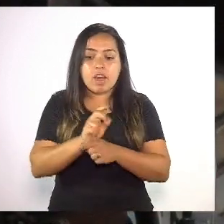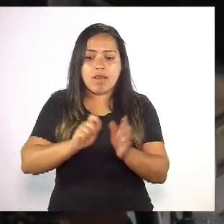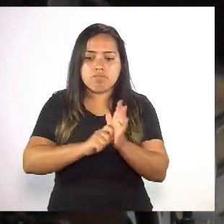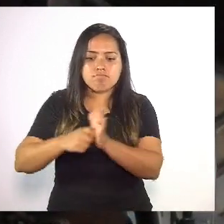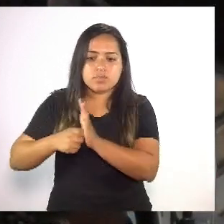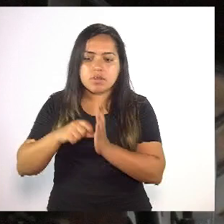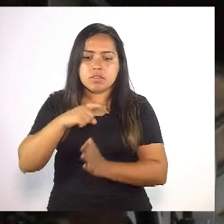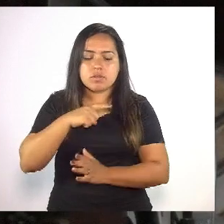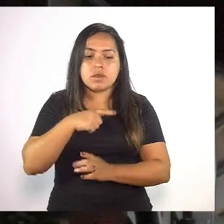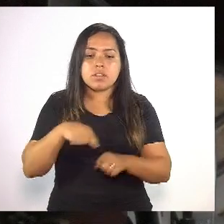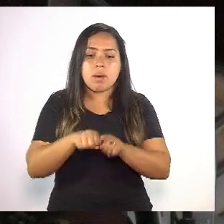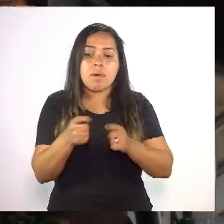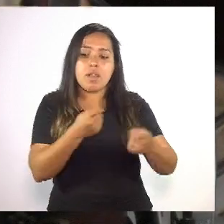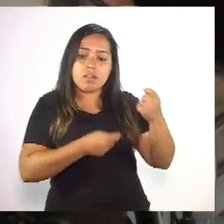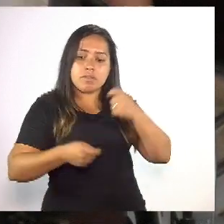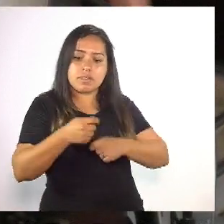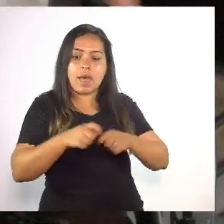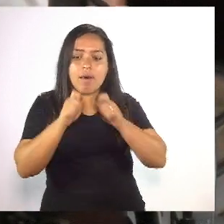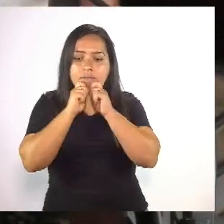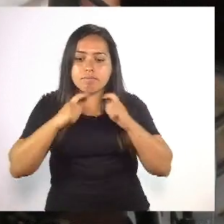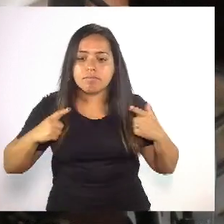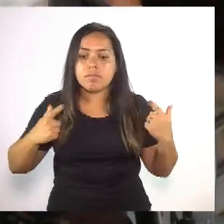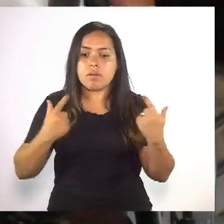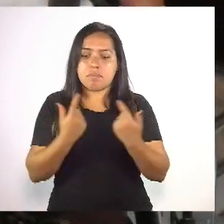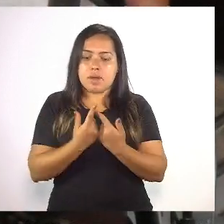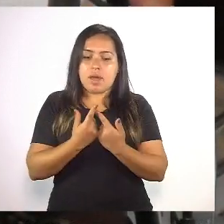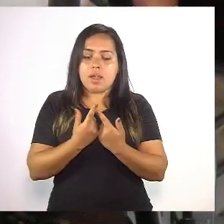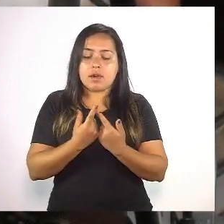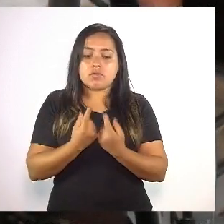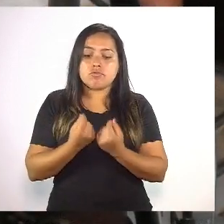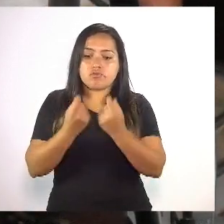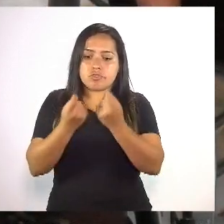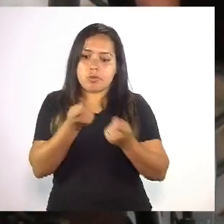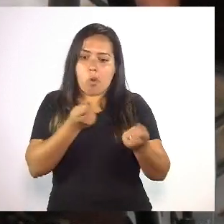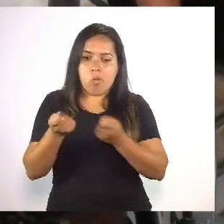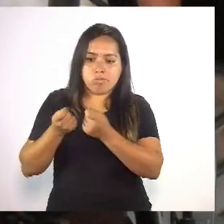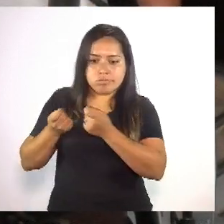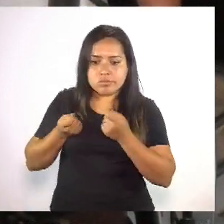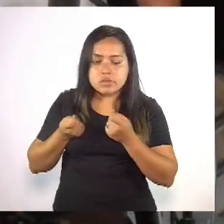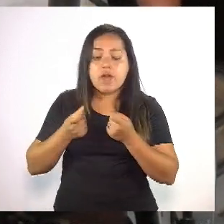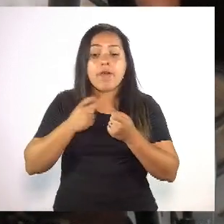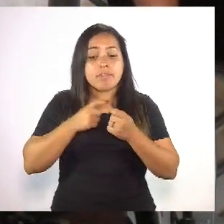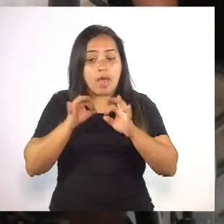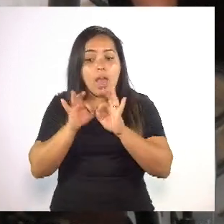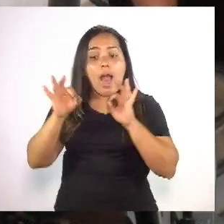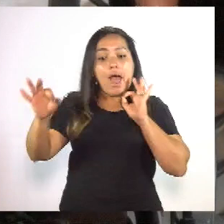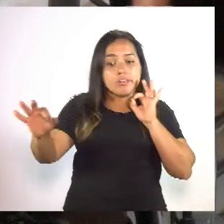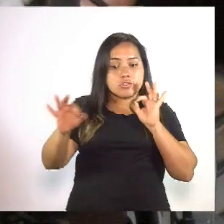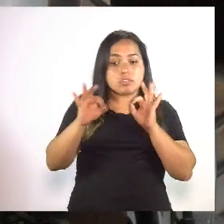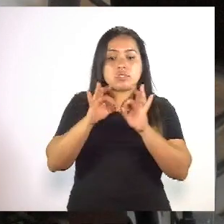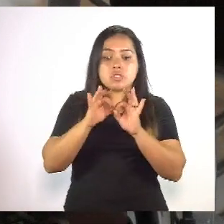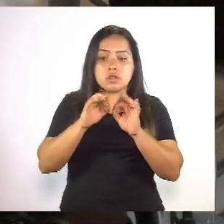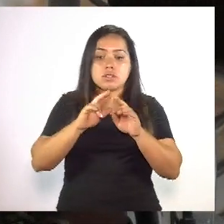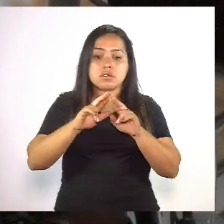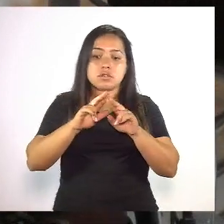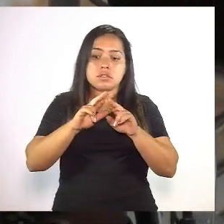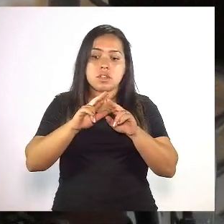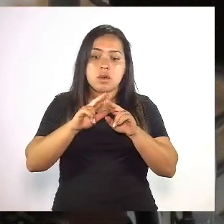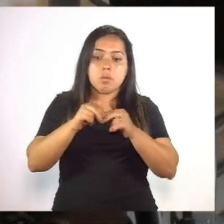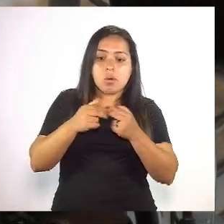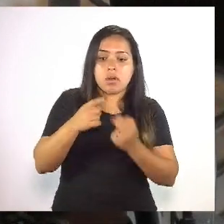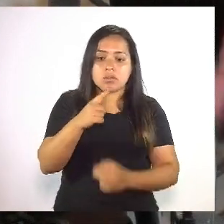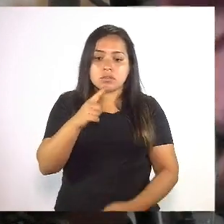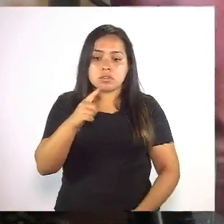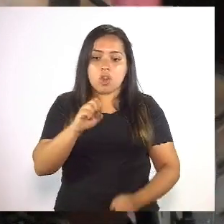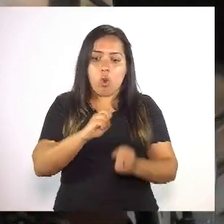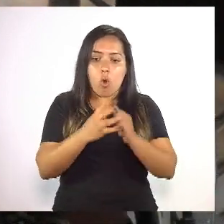da Assembleia Legislativa do Estado do Rio de Janeiro, a ser realizada de forma remota por meio da plataforma Zoom, conforme